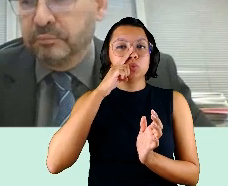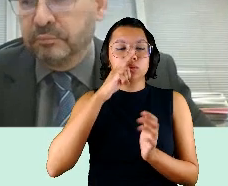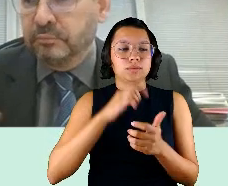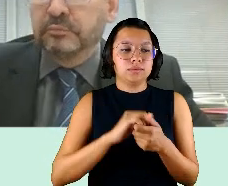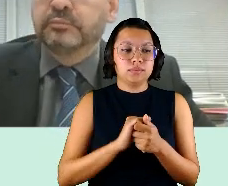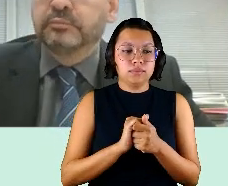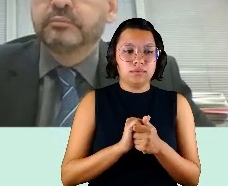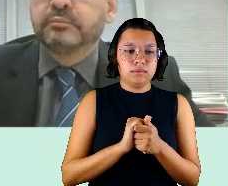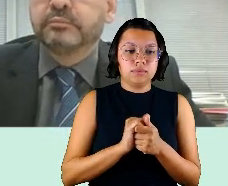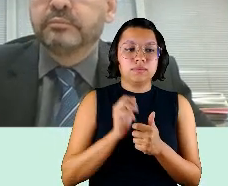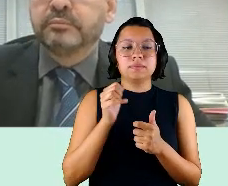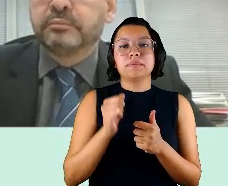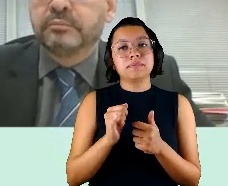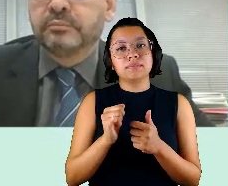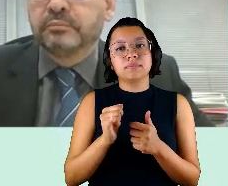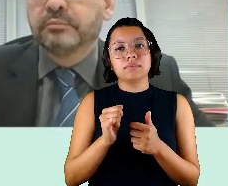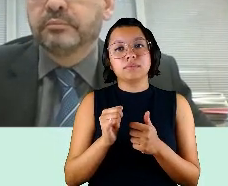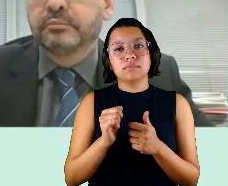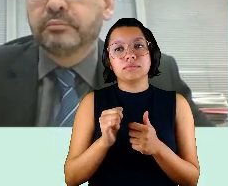que